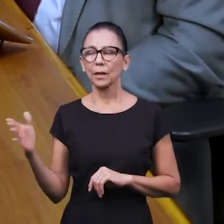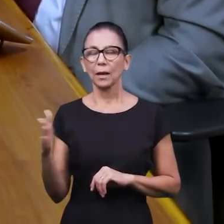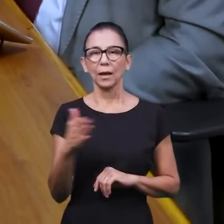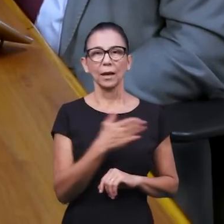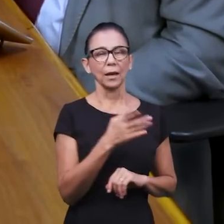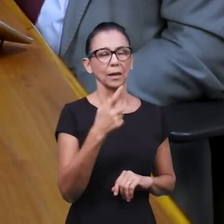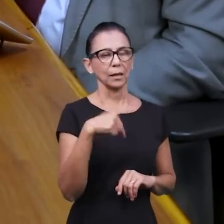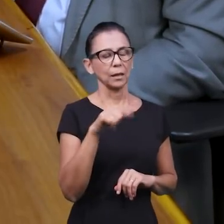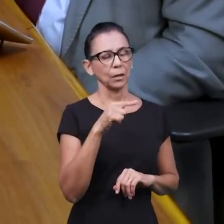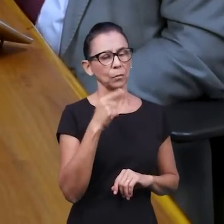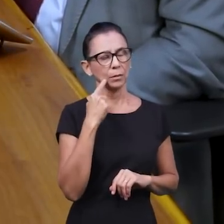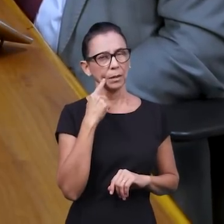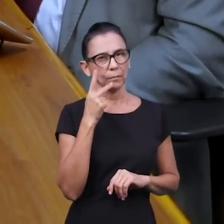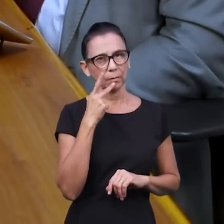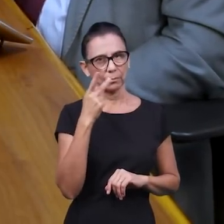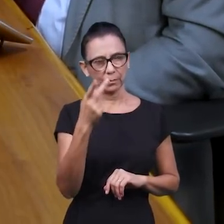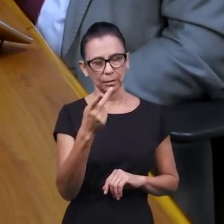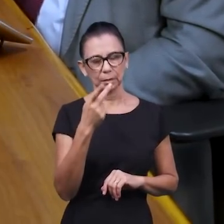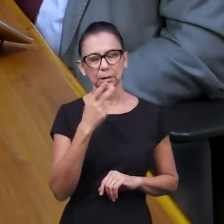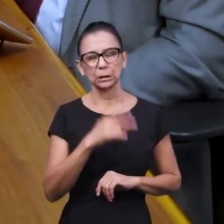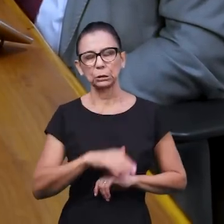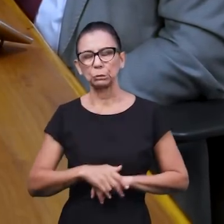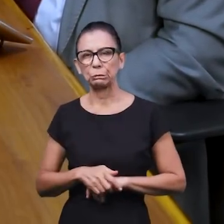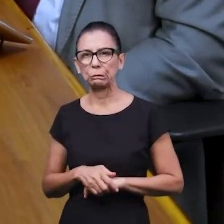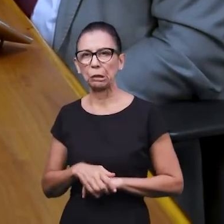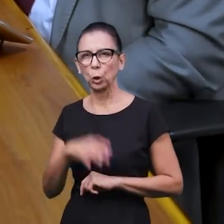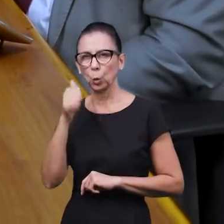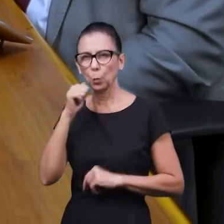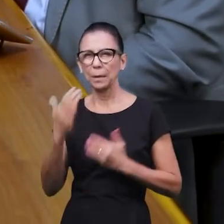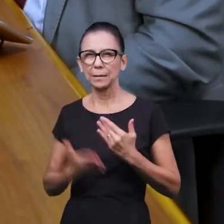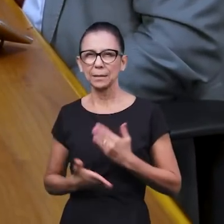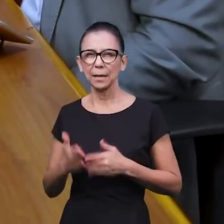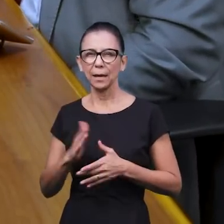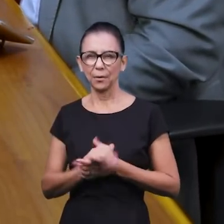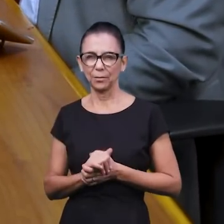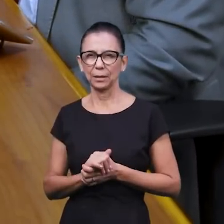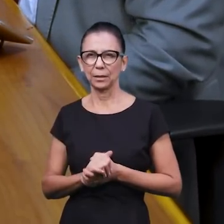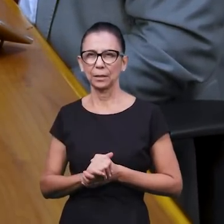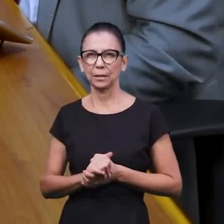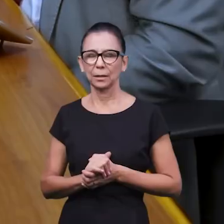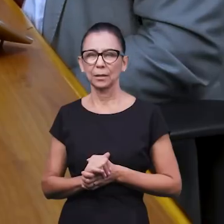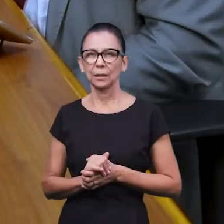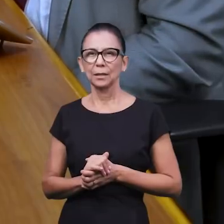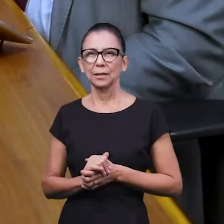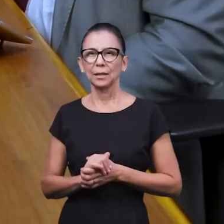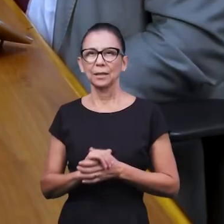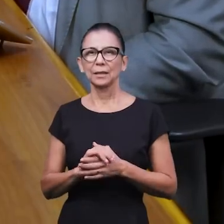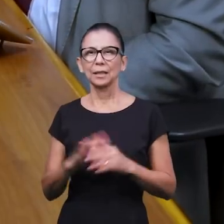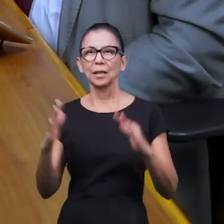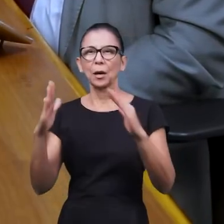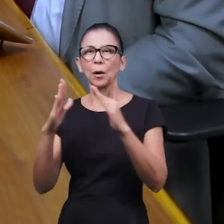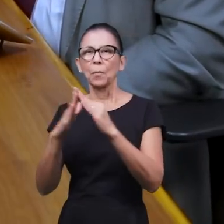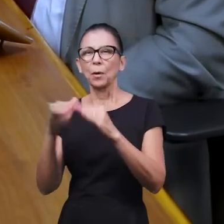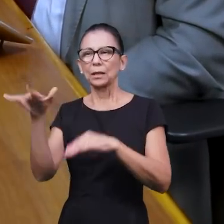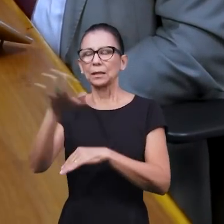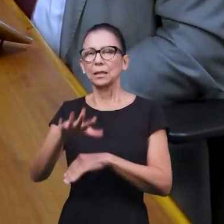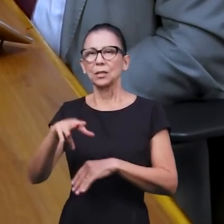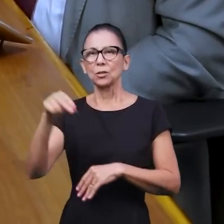a gente conversando, eu comentei sobre uma irmã nossa do Nordeste que passou 25 anos orando pelo